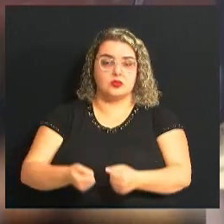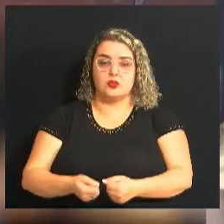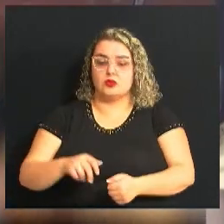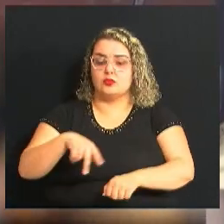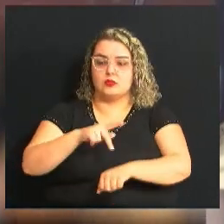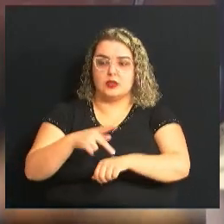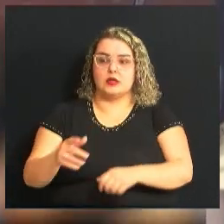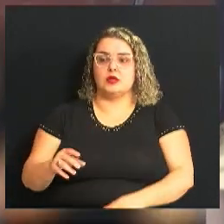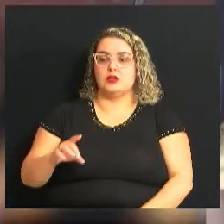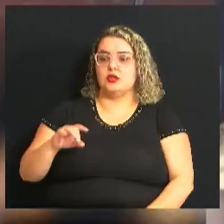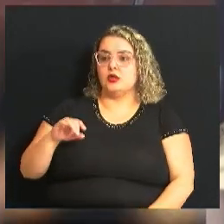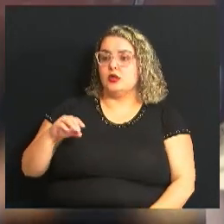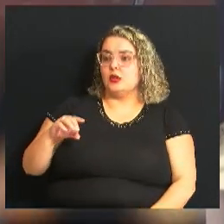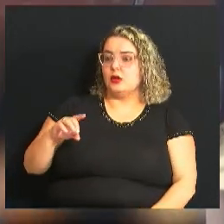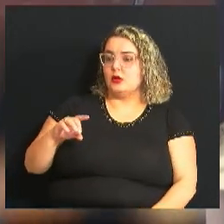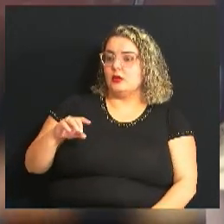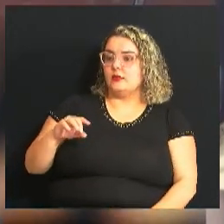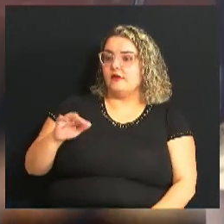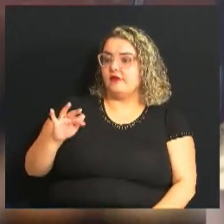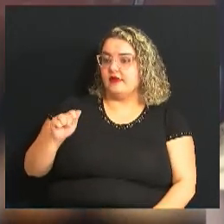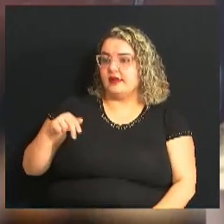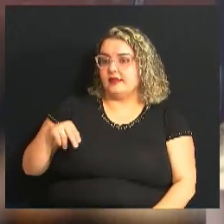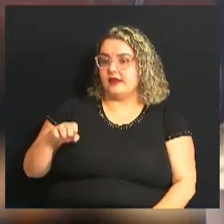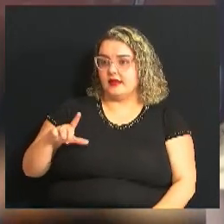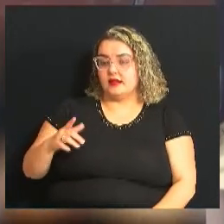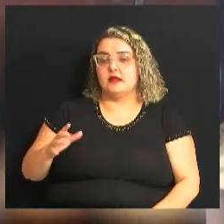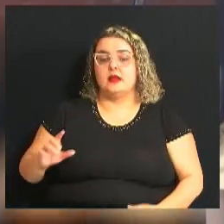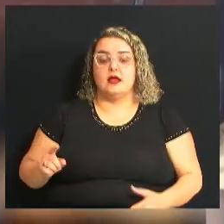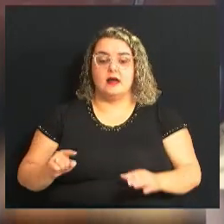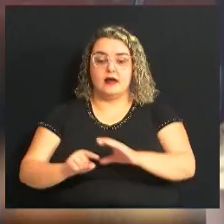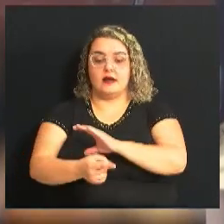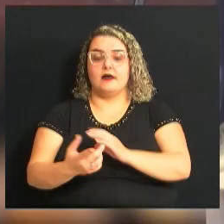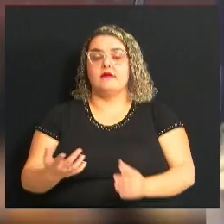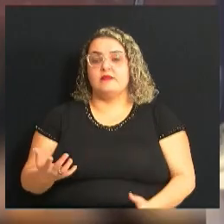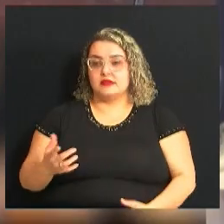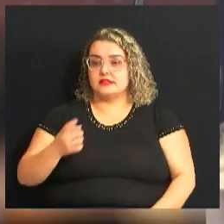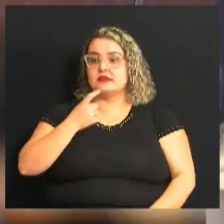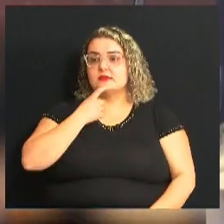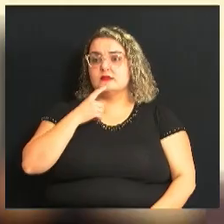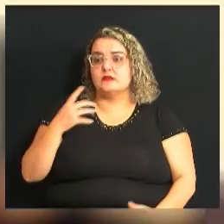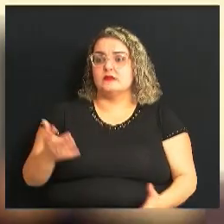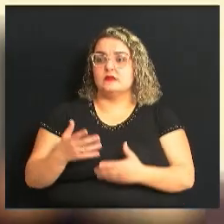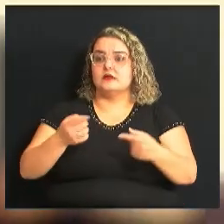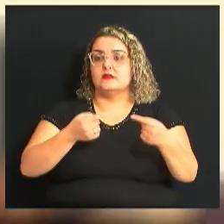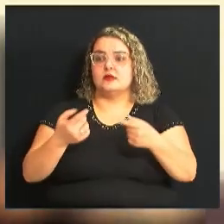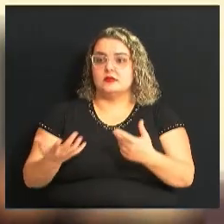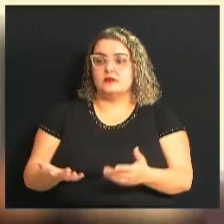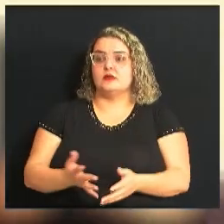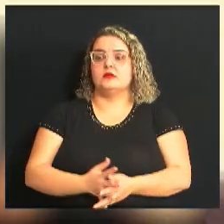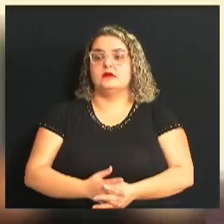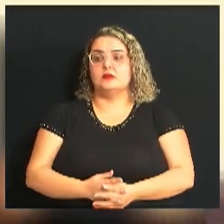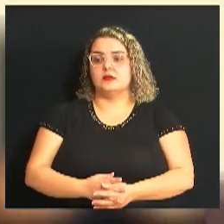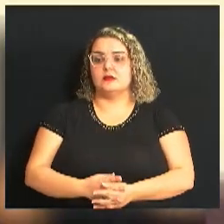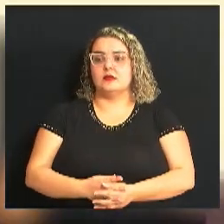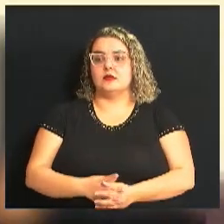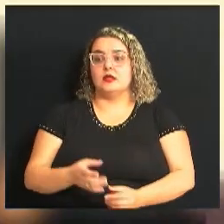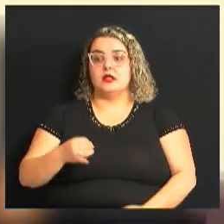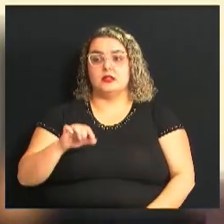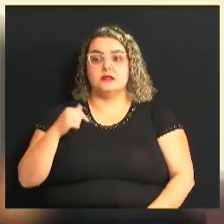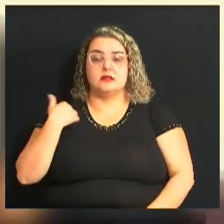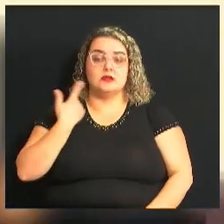Fanelli, representante do grupo Avança Campinas, também fez sua contribuição ao debate. Se nós